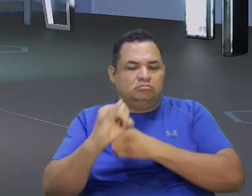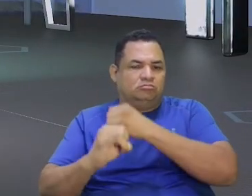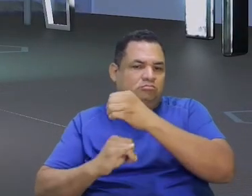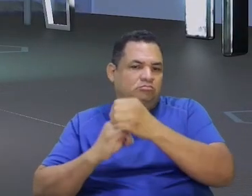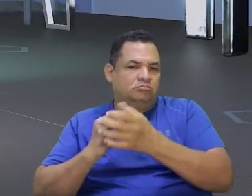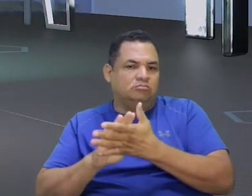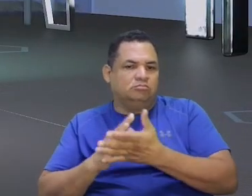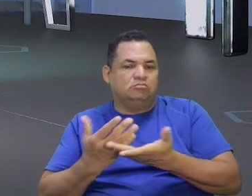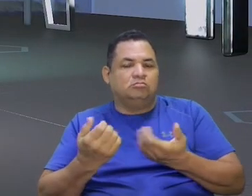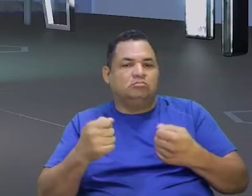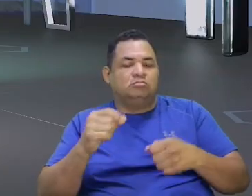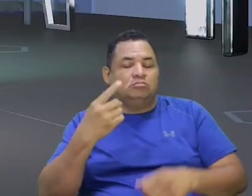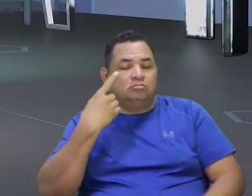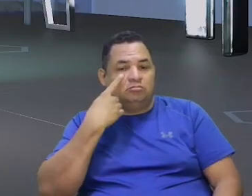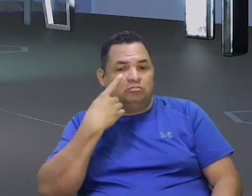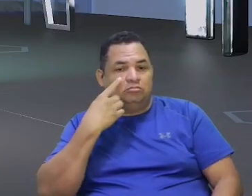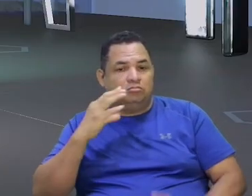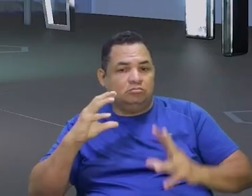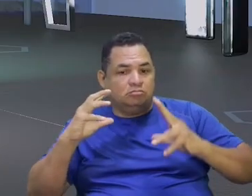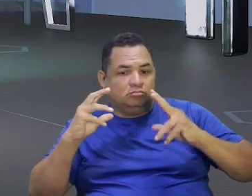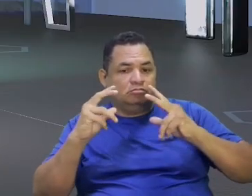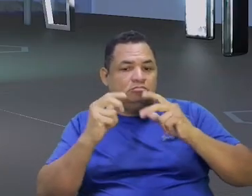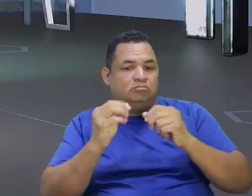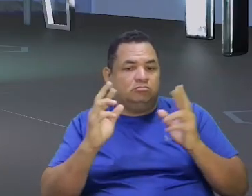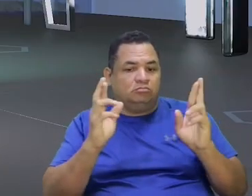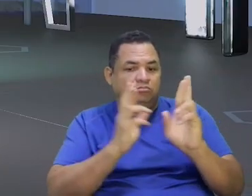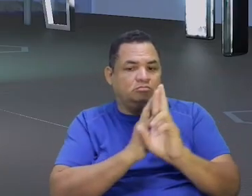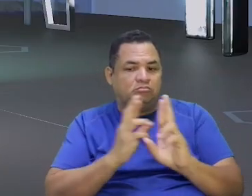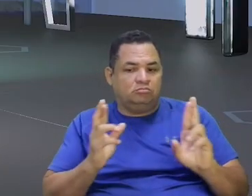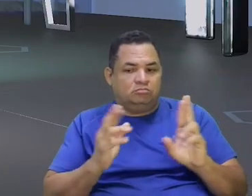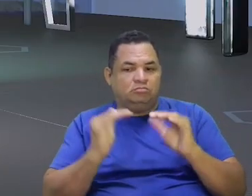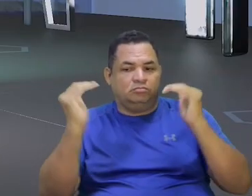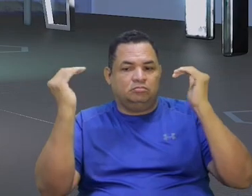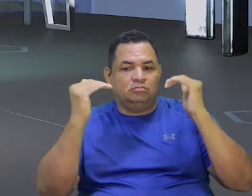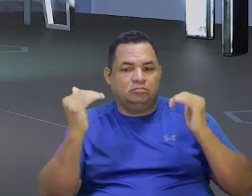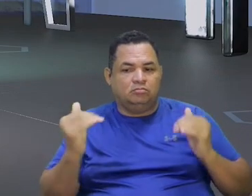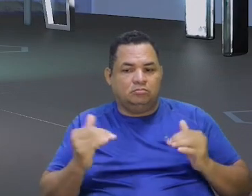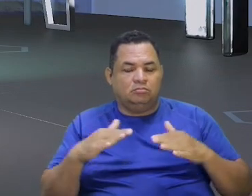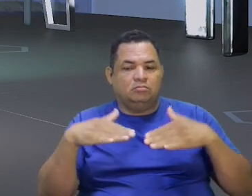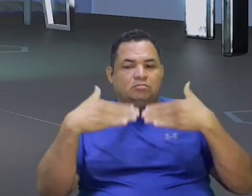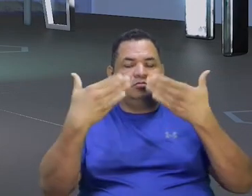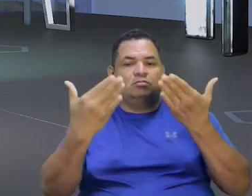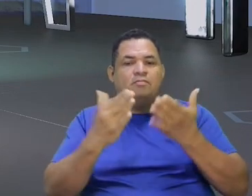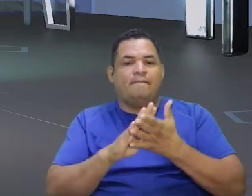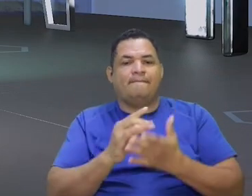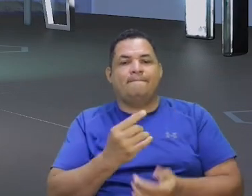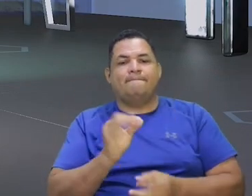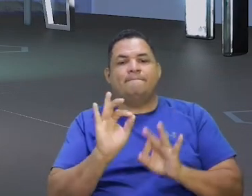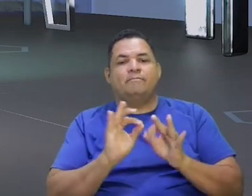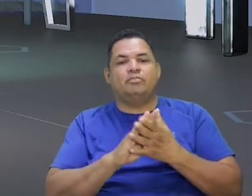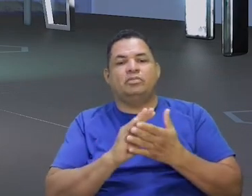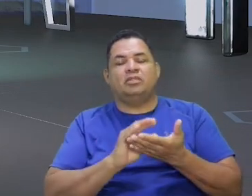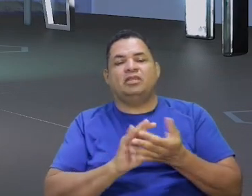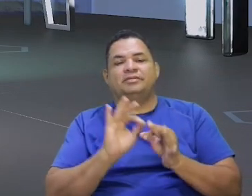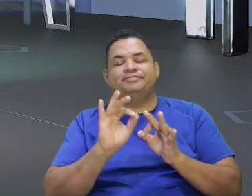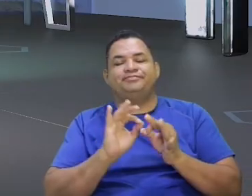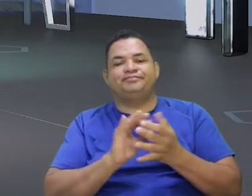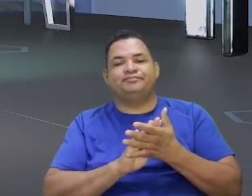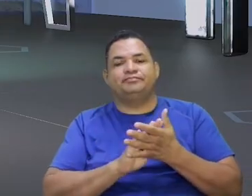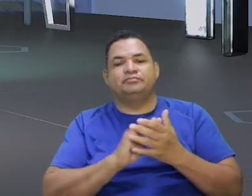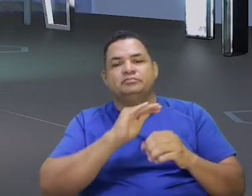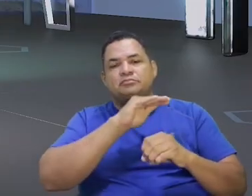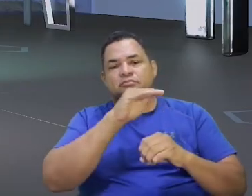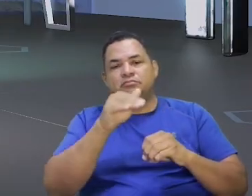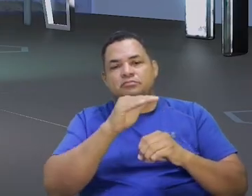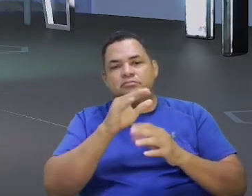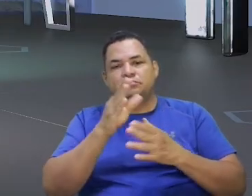iônicas, você vai poder ver que tudo isso está relacionado. Que quando a gente está falando de distribuição eletrônica e